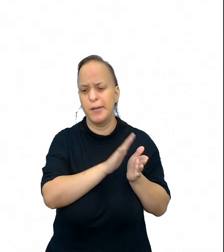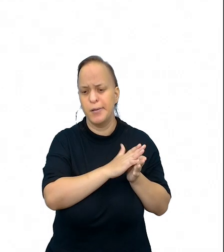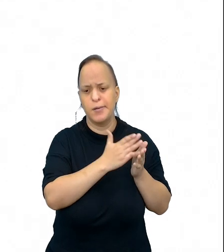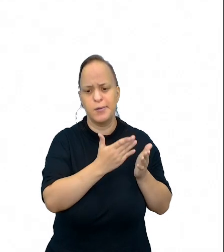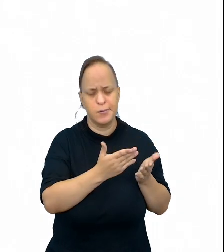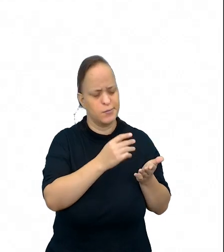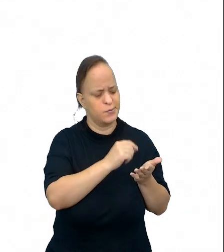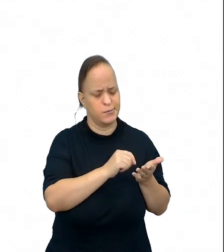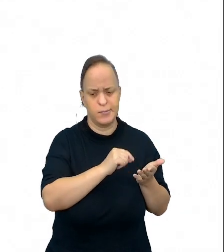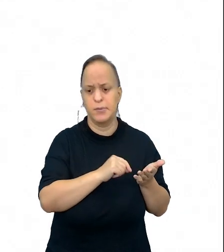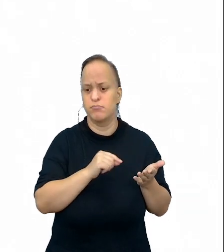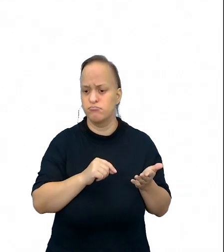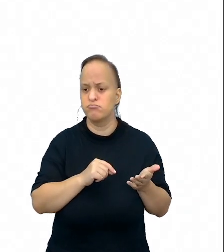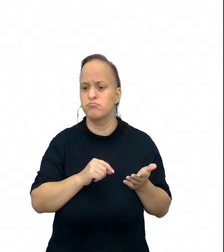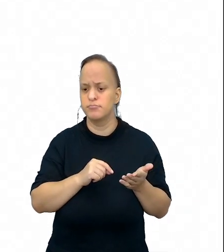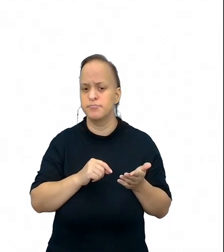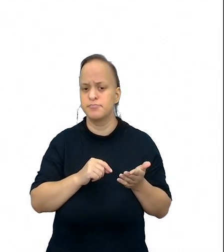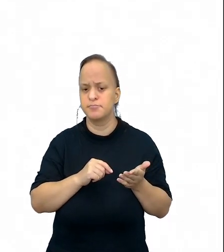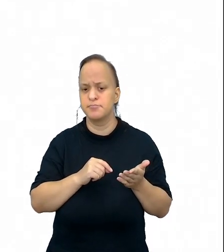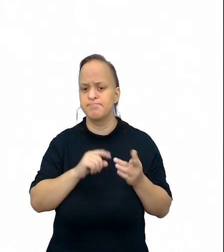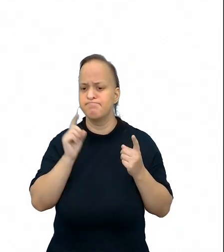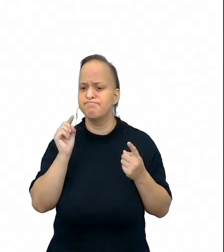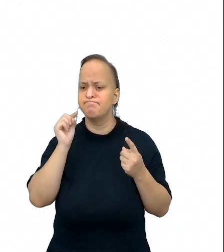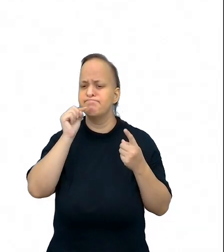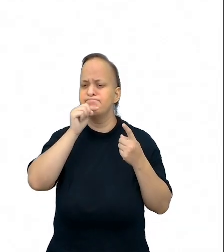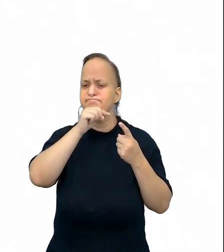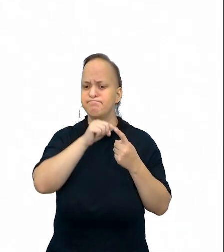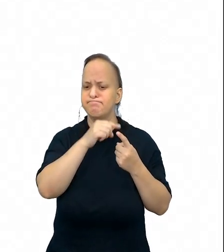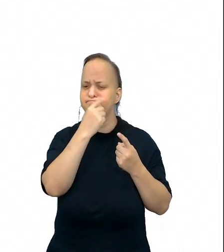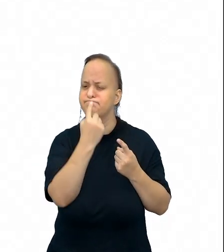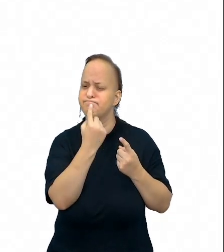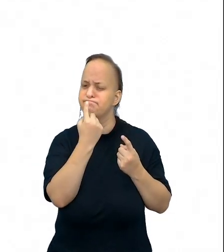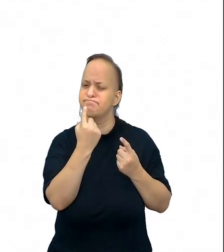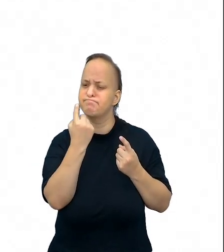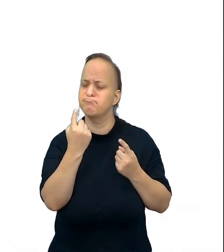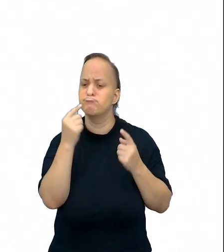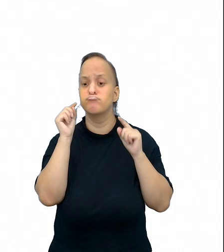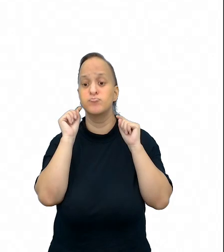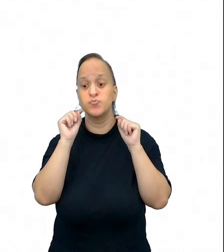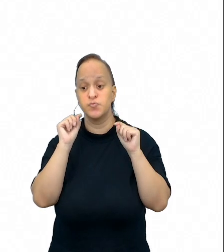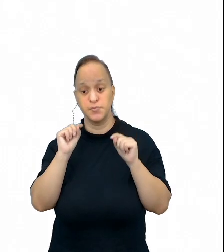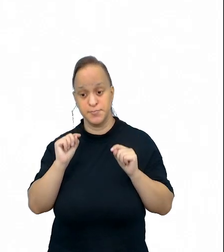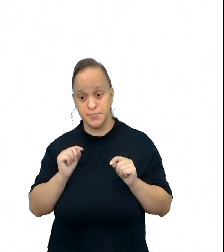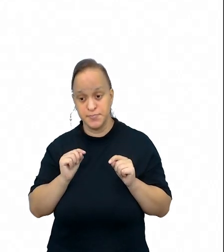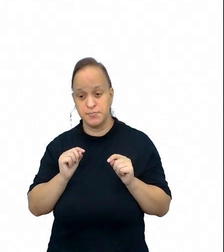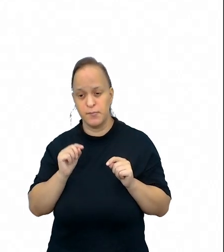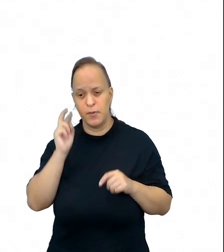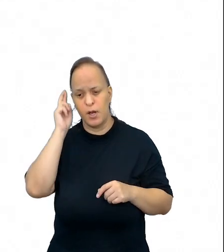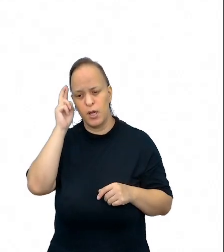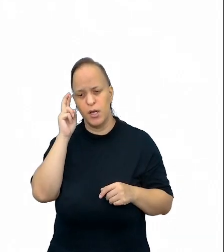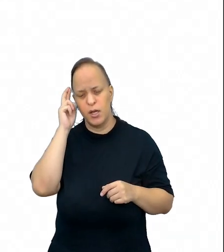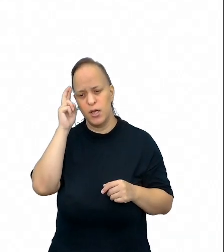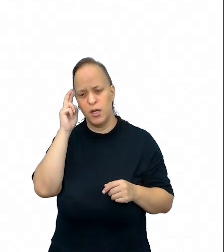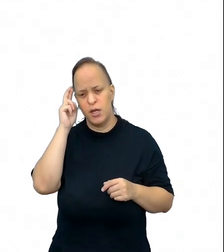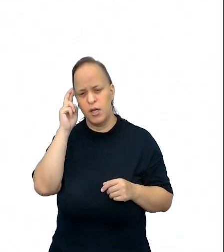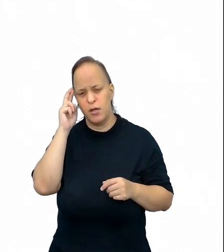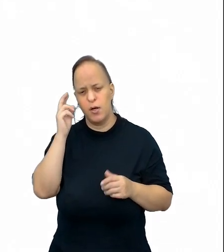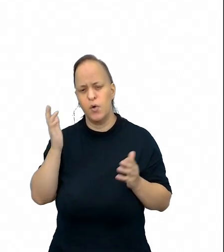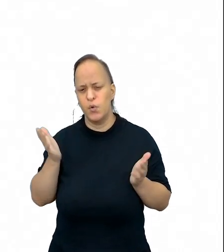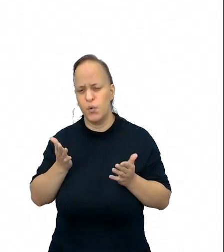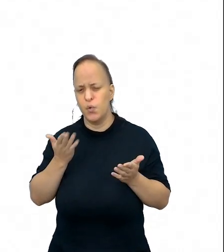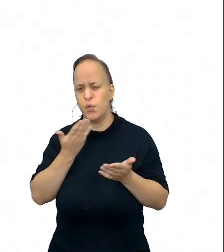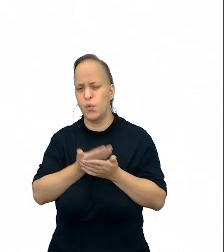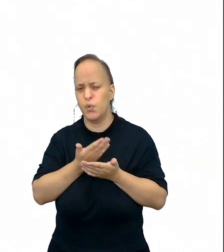conjunto de aulas e trazendo aqui o objetivo de cada aula para ele pensar e refletir. Então, nós estamos na aula 6,